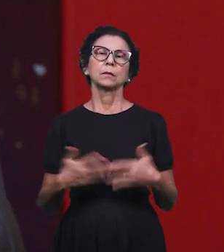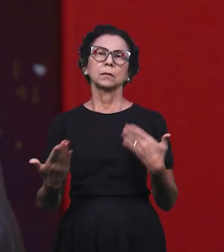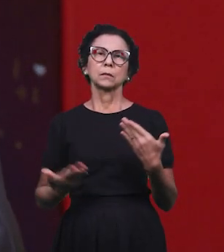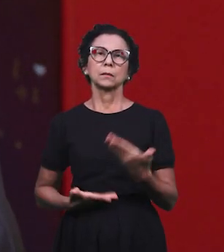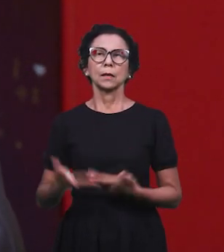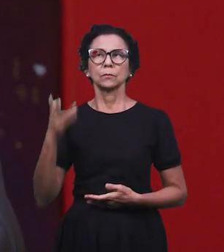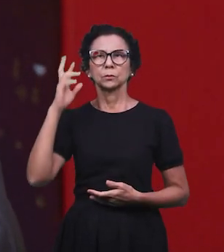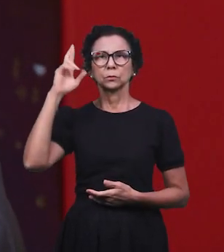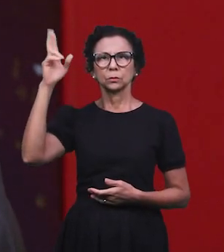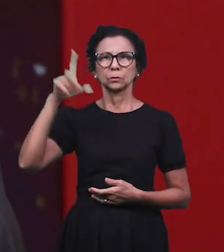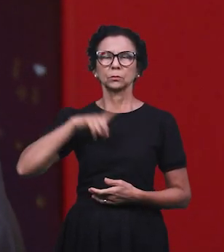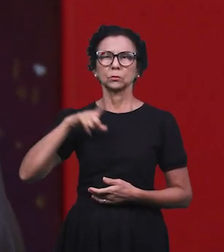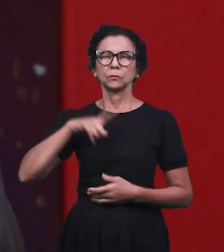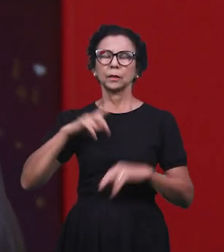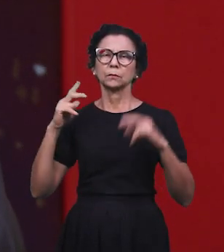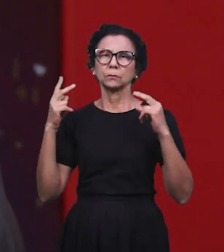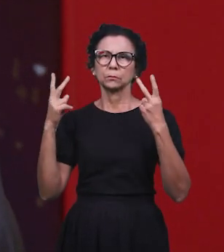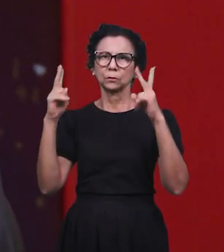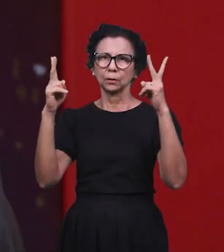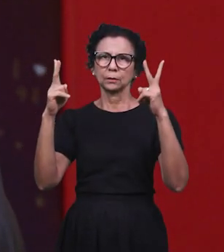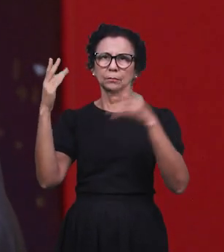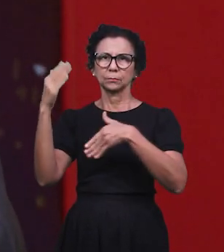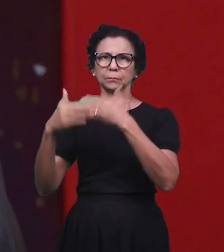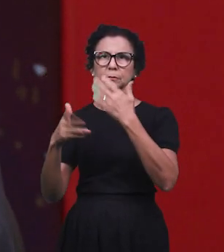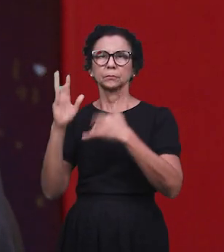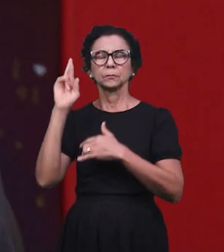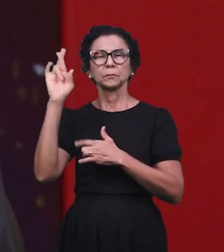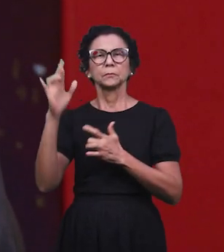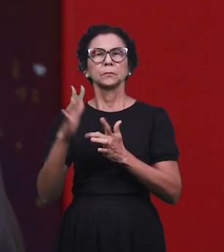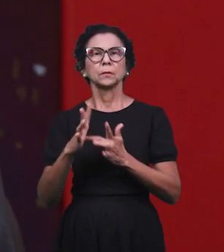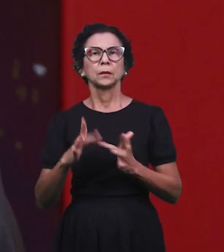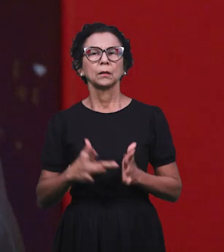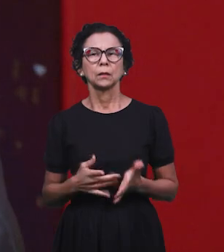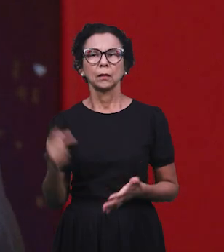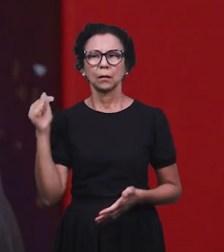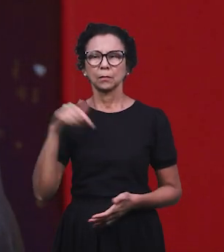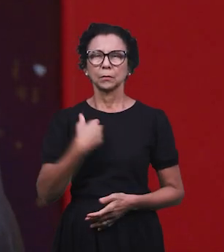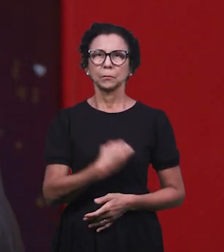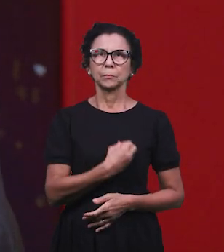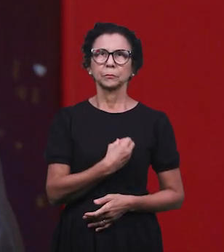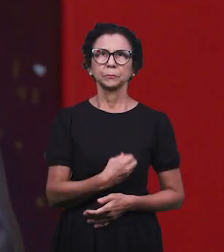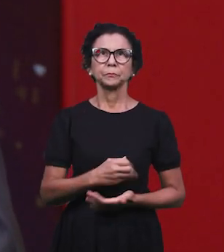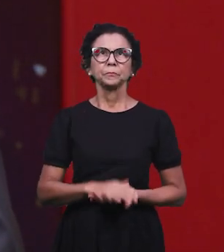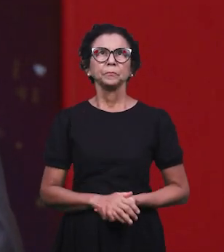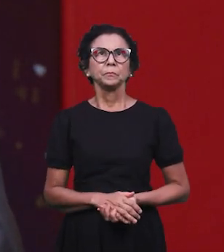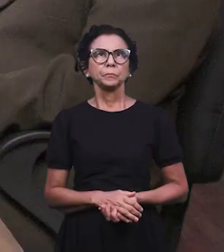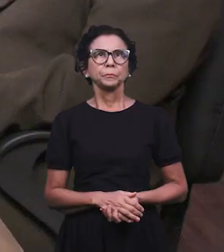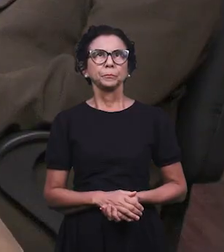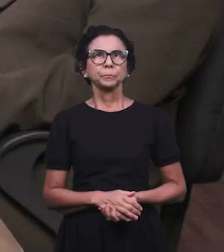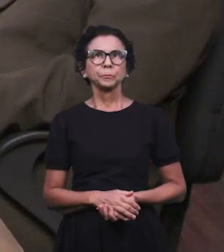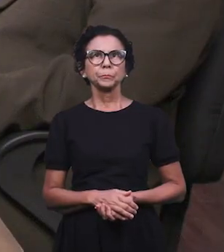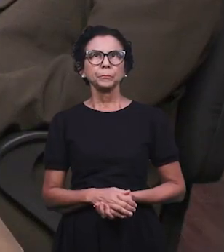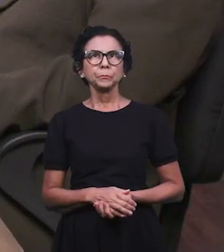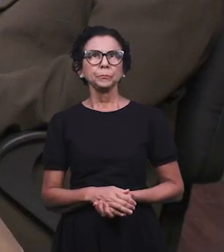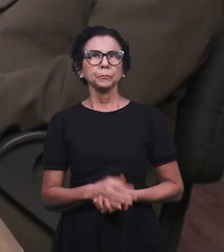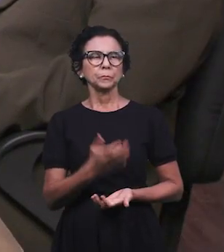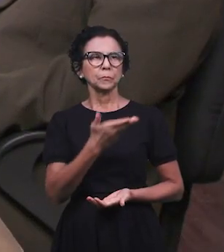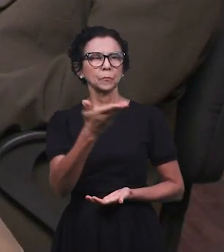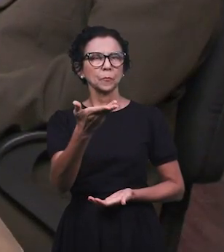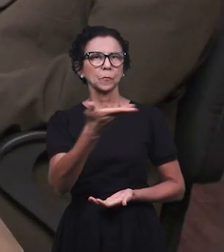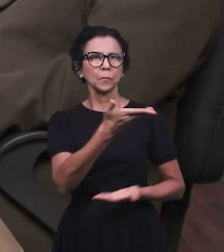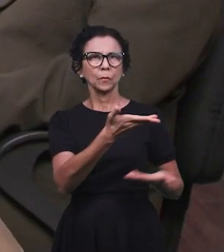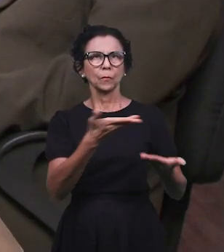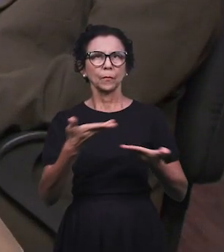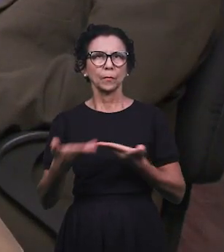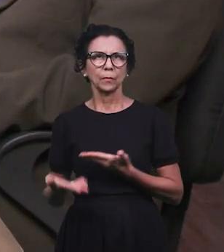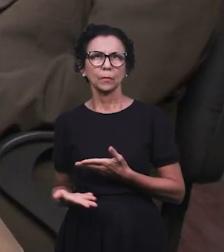em que servos do Senhor obtiveram vitórias na presença do Senhor. E estamos aqui com os nossos convidados, que da